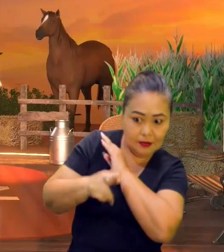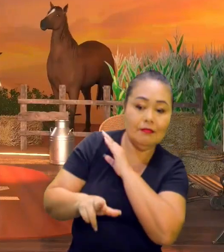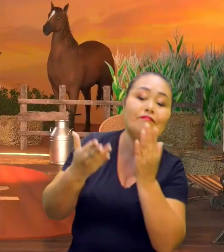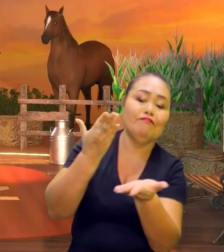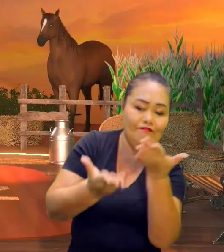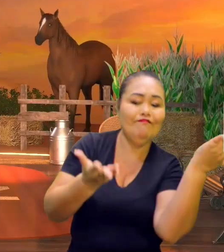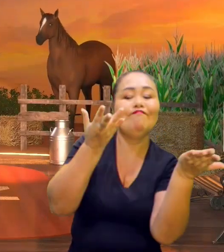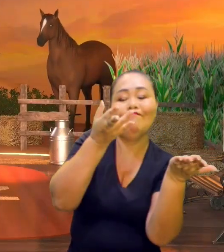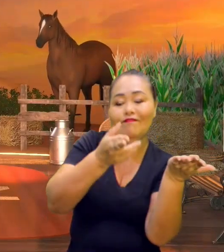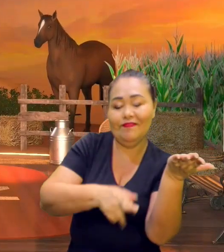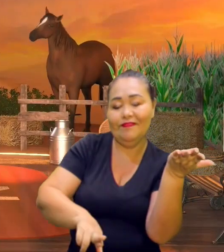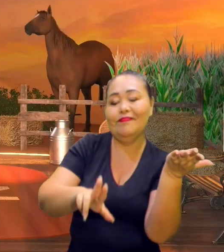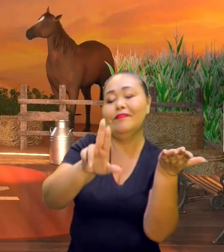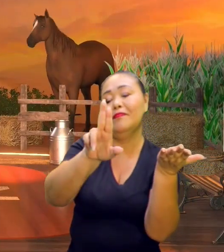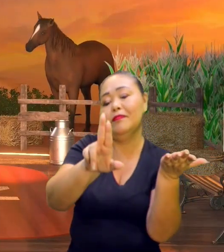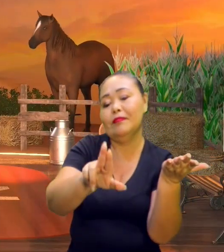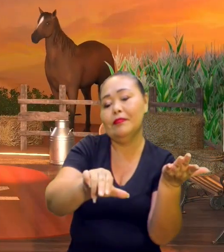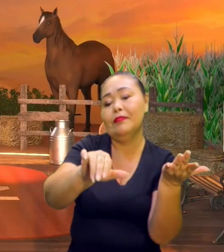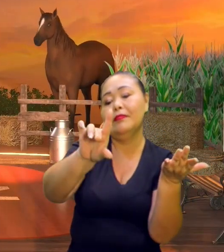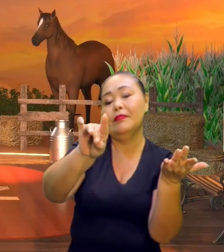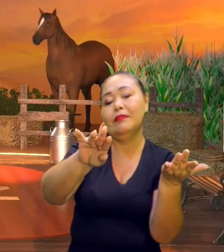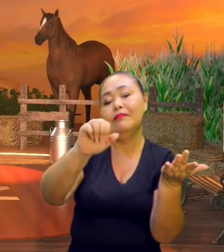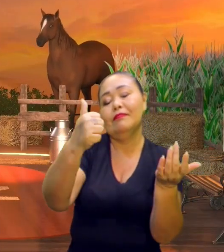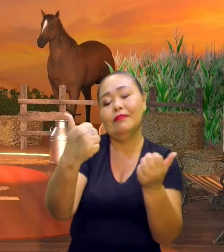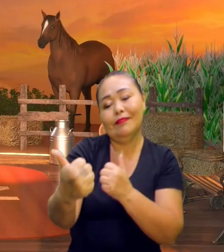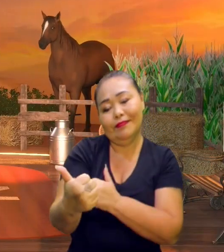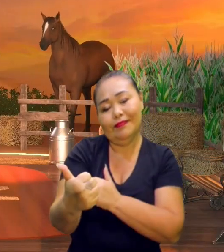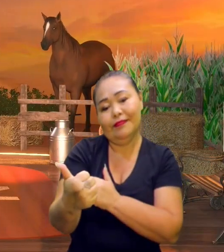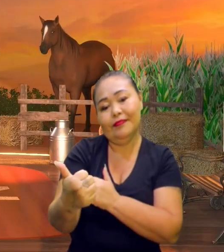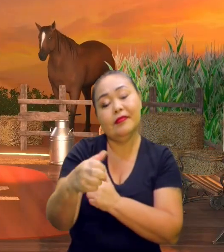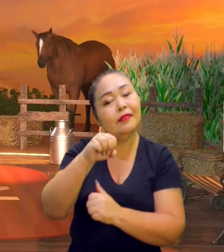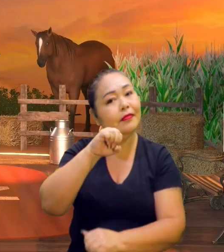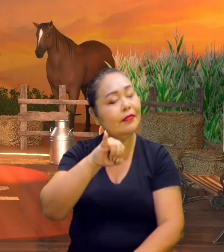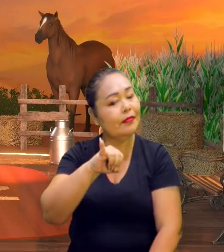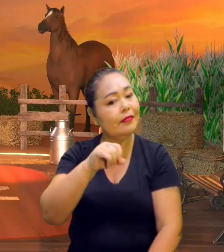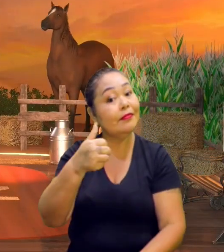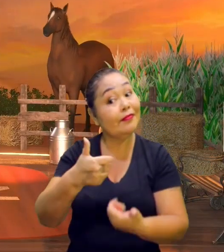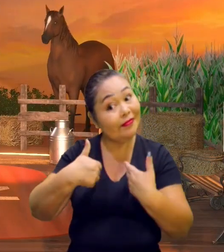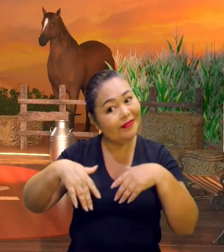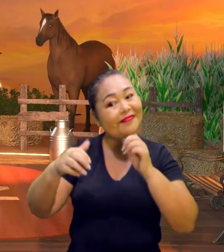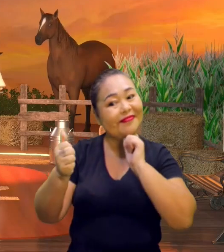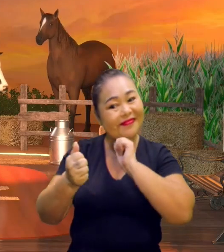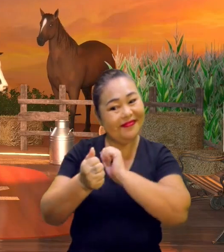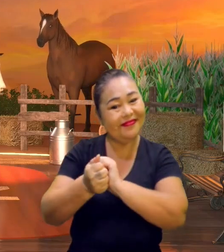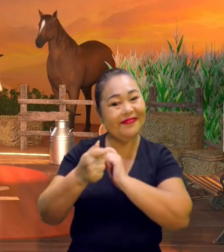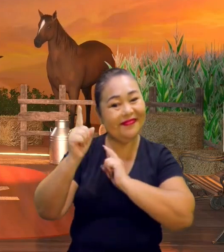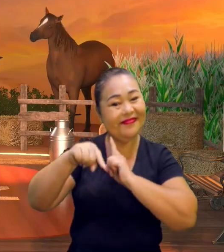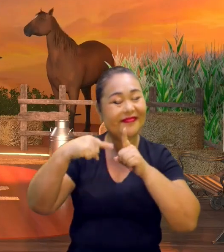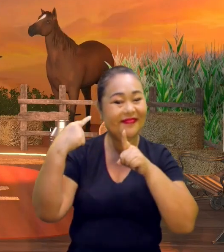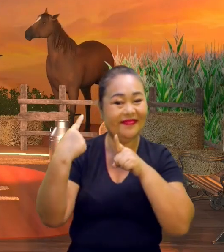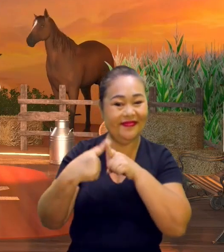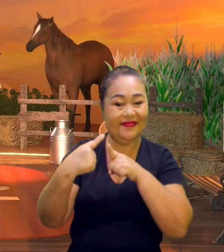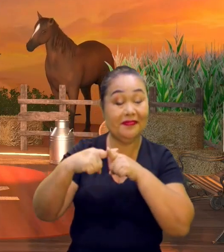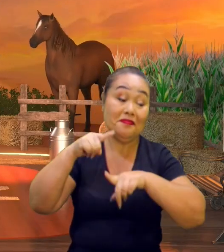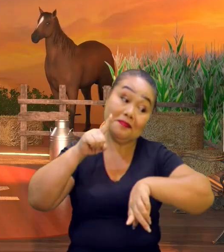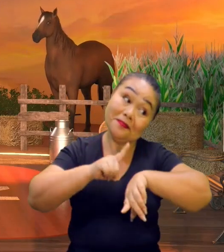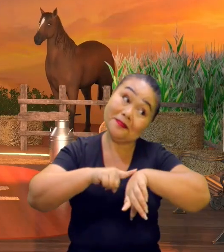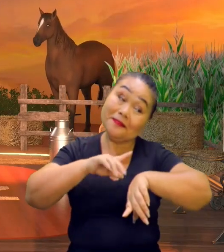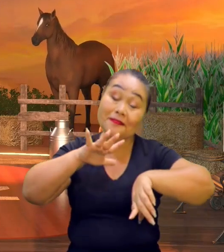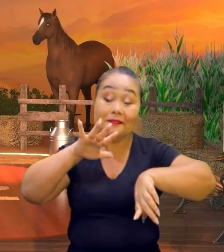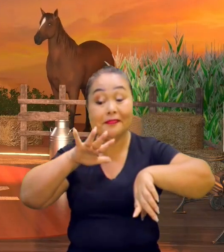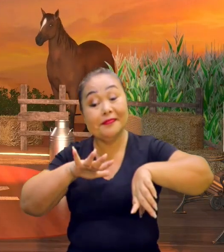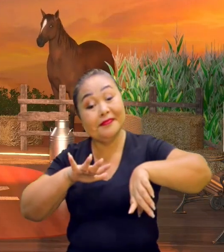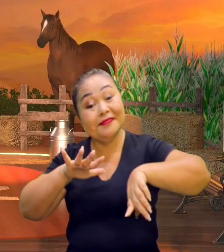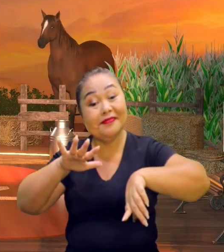recuperação da unidade 1. Se você está aqui comigo, é porque em algum momento,